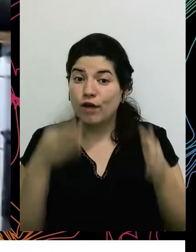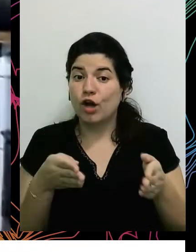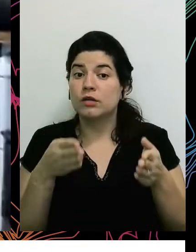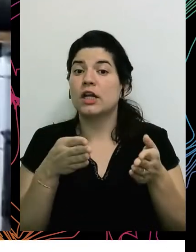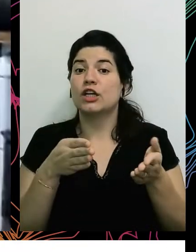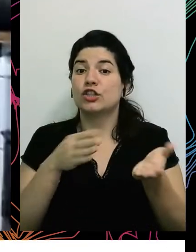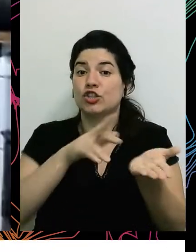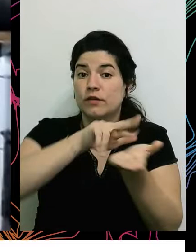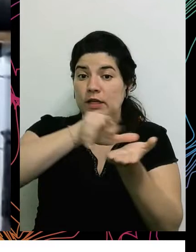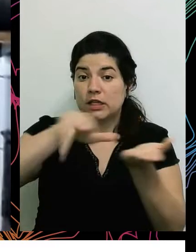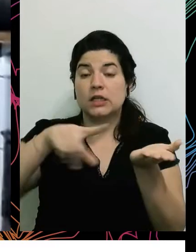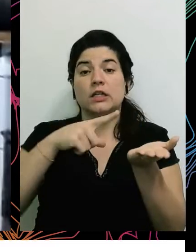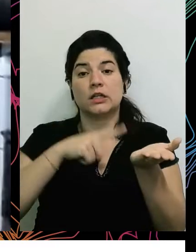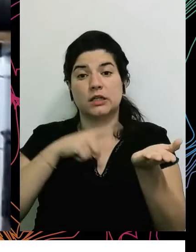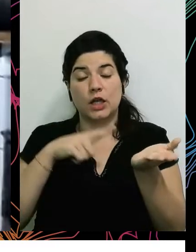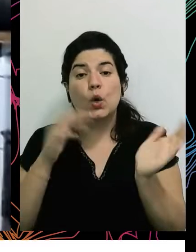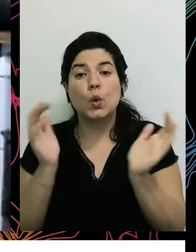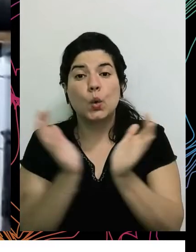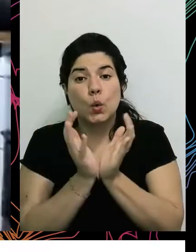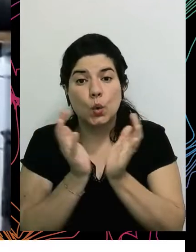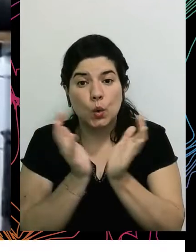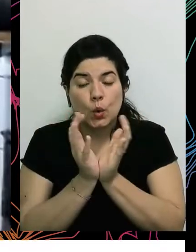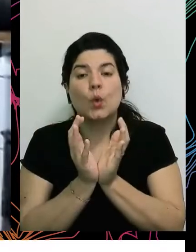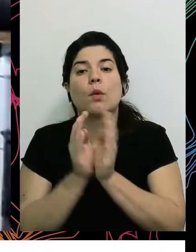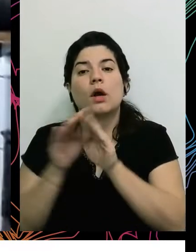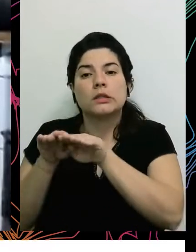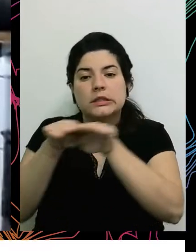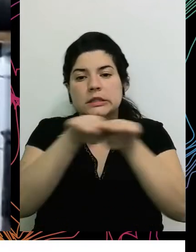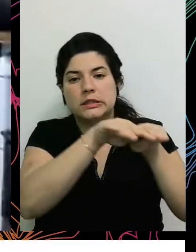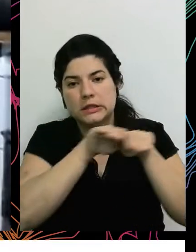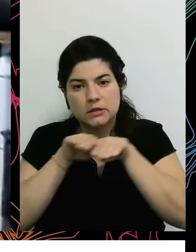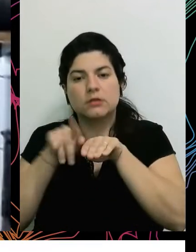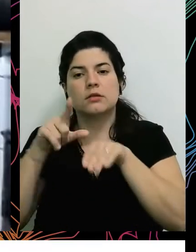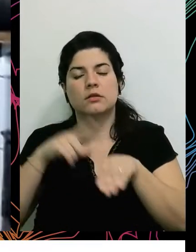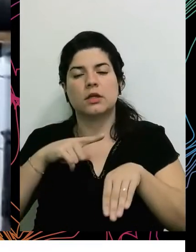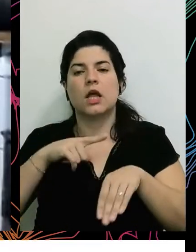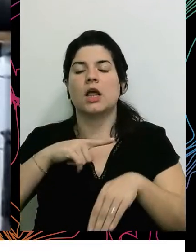de equidade de gênero, pessoas com deficiência, raça,